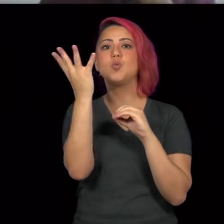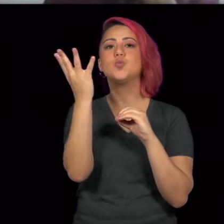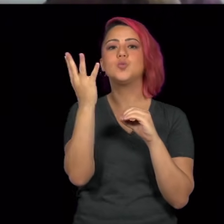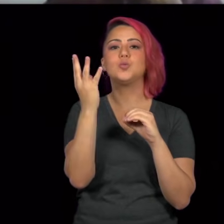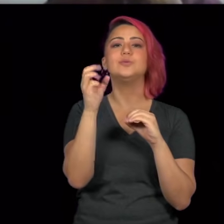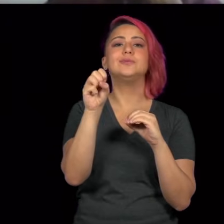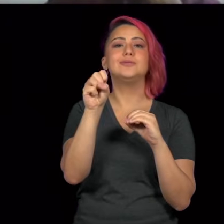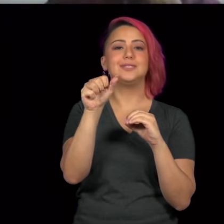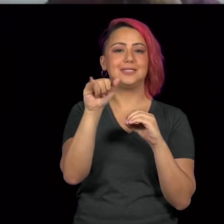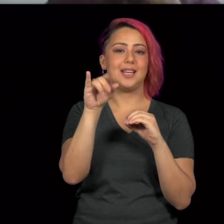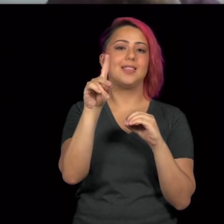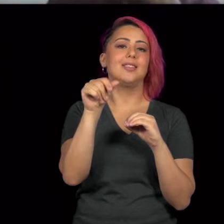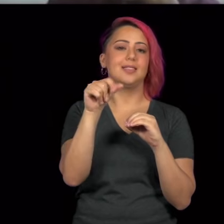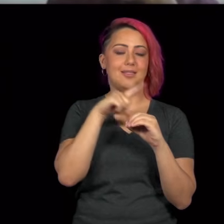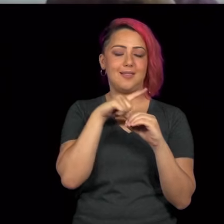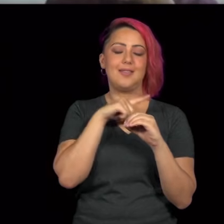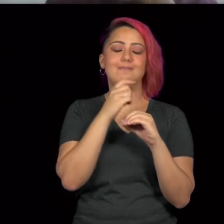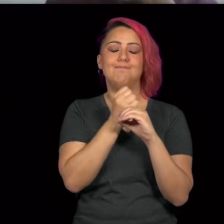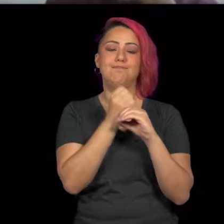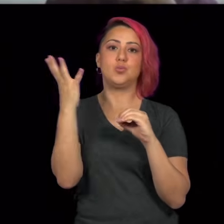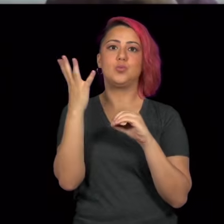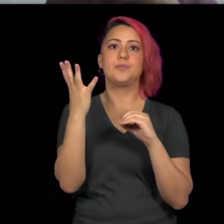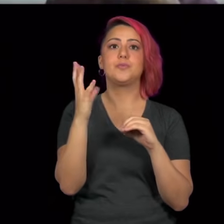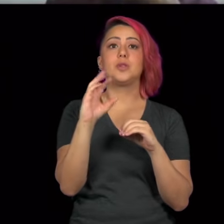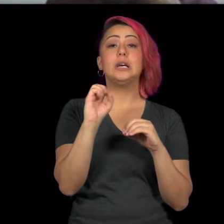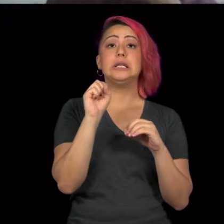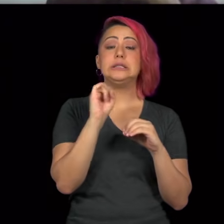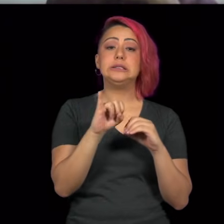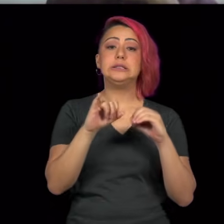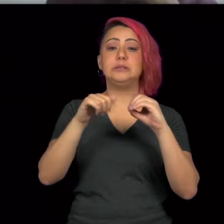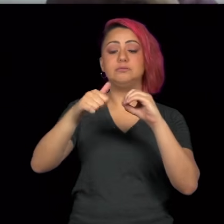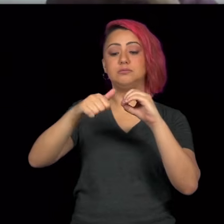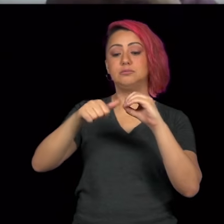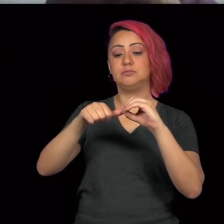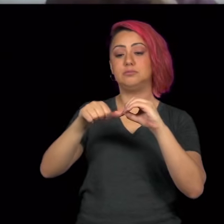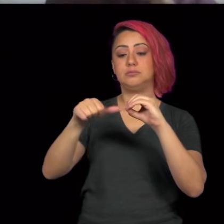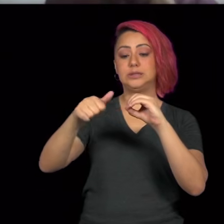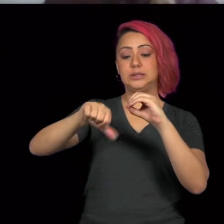vai acontecer se eu ligar um e desligar o outro.